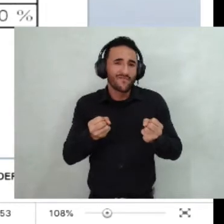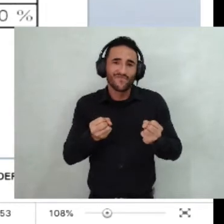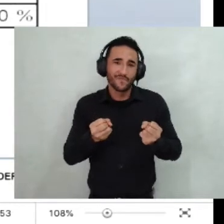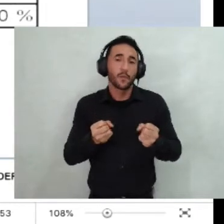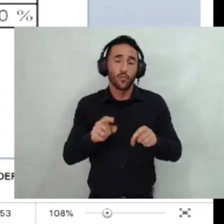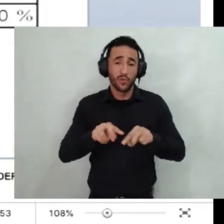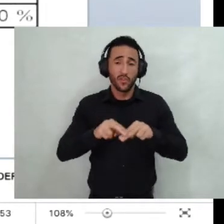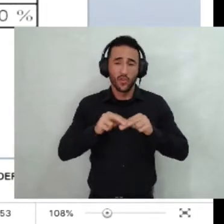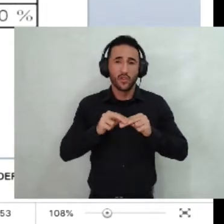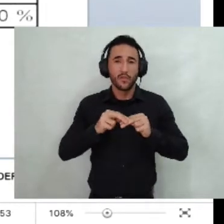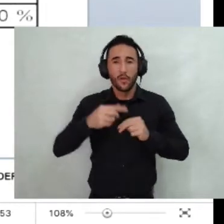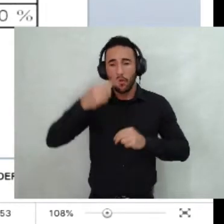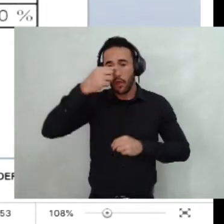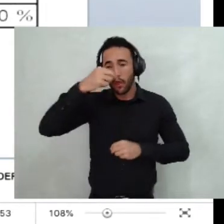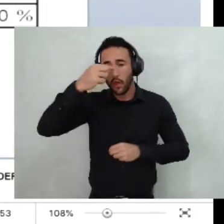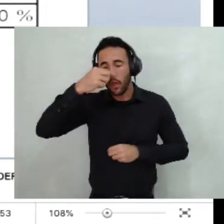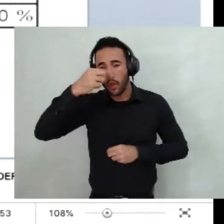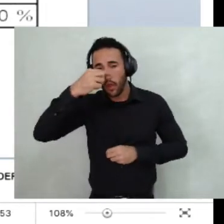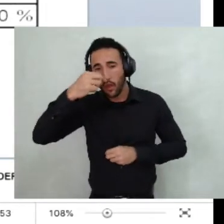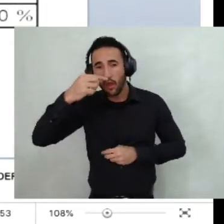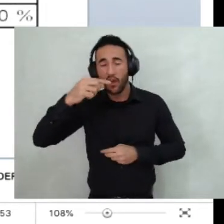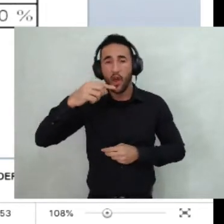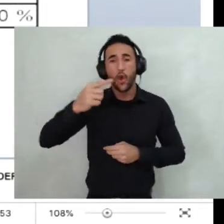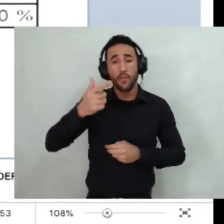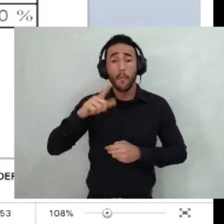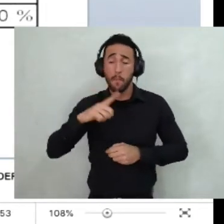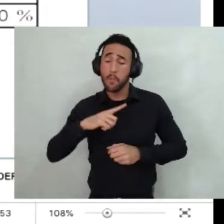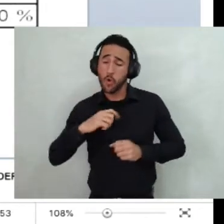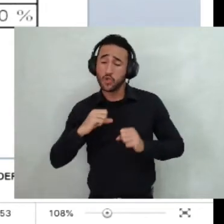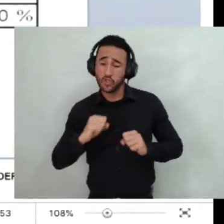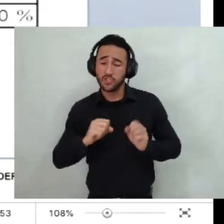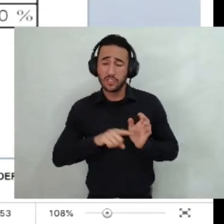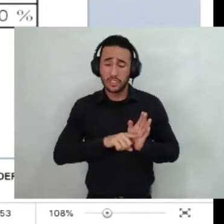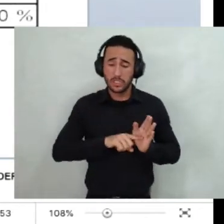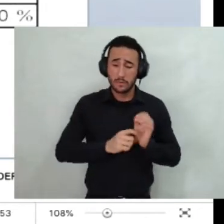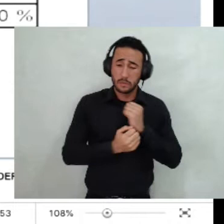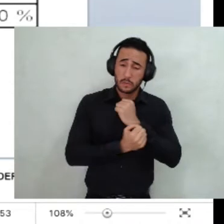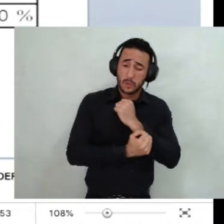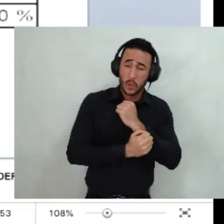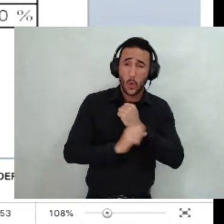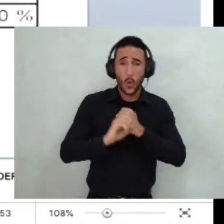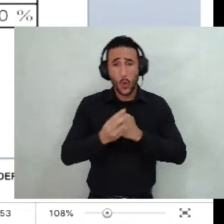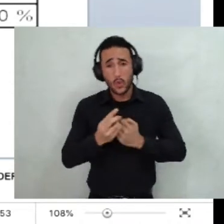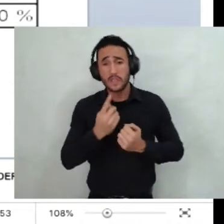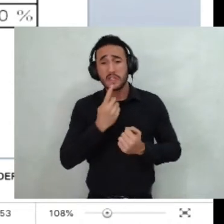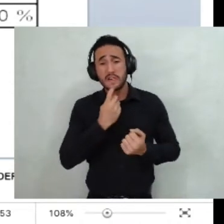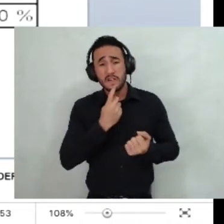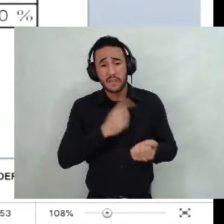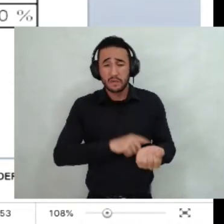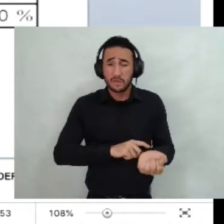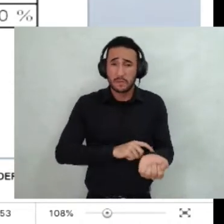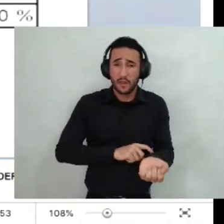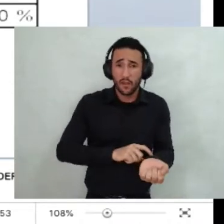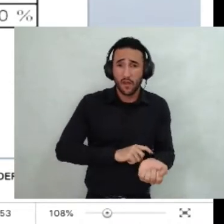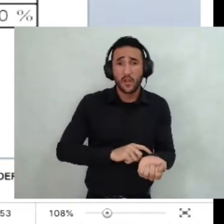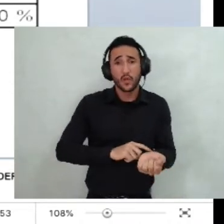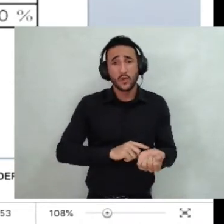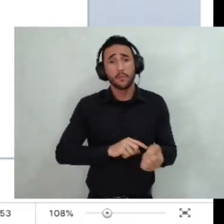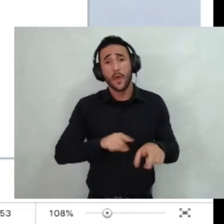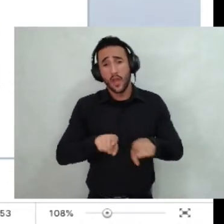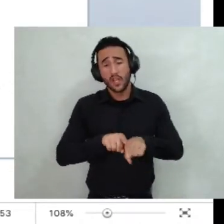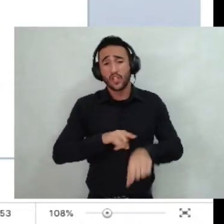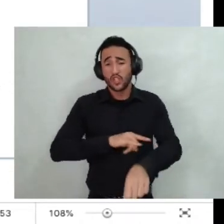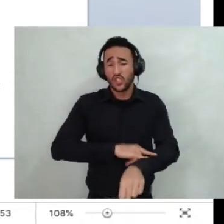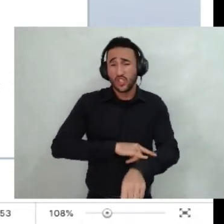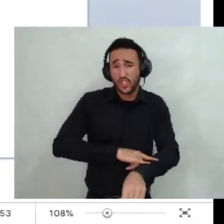de faringe, nas fezes, no sangue e na urina. Né? Então, mostrando nesse estudo que a sensibilidade pode